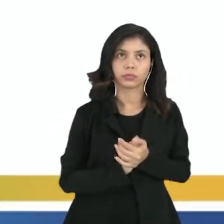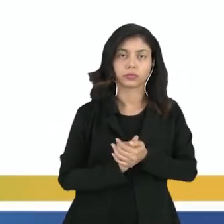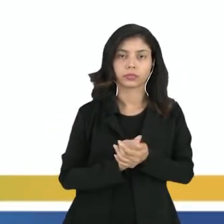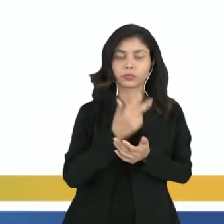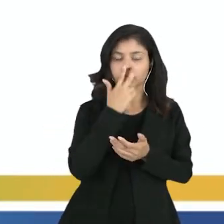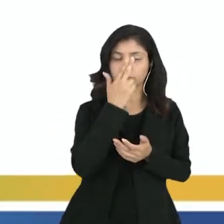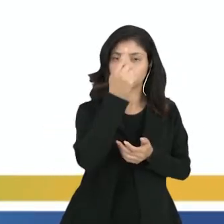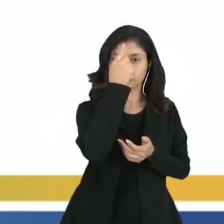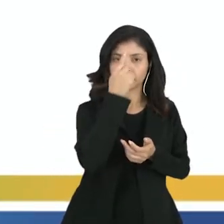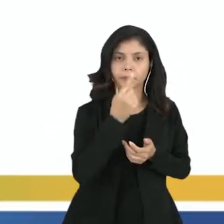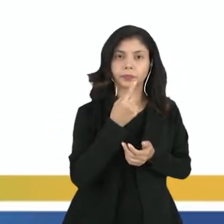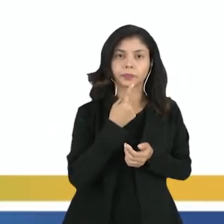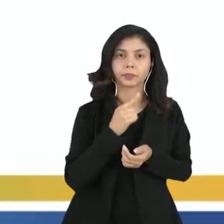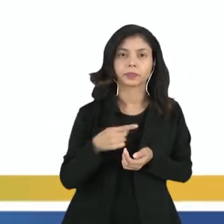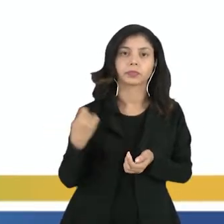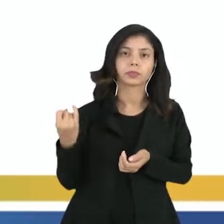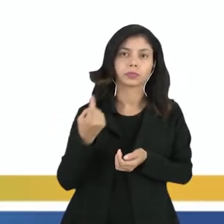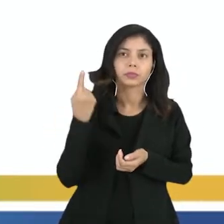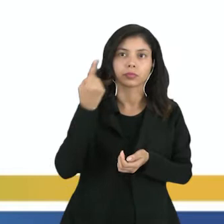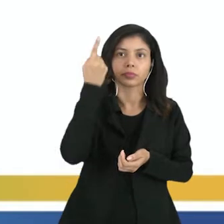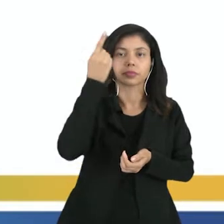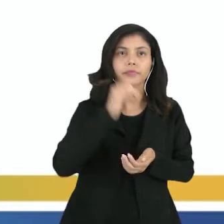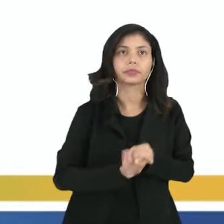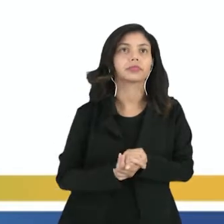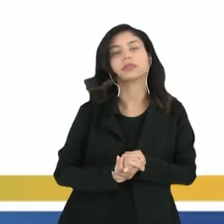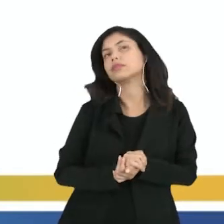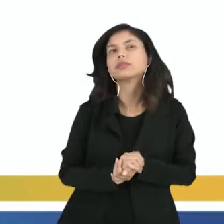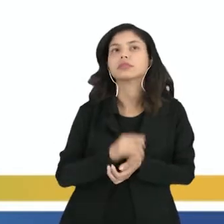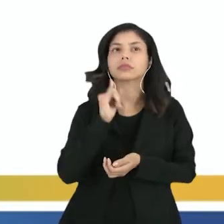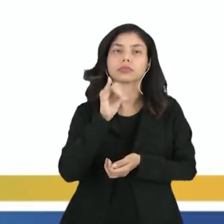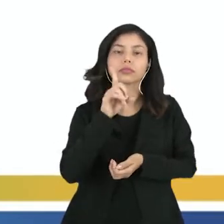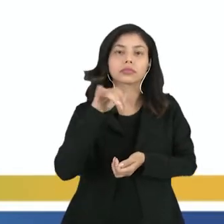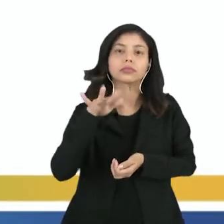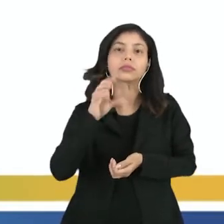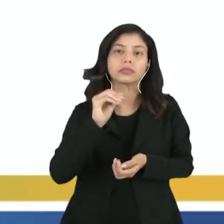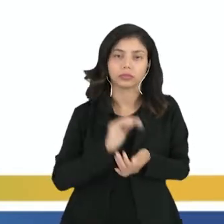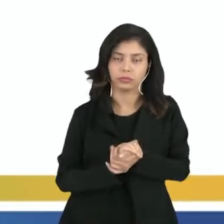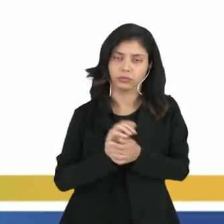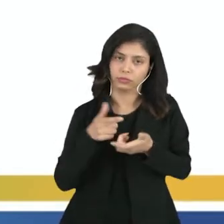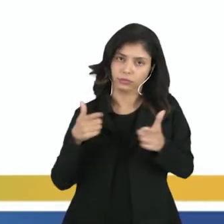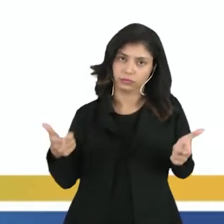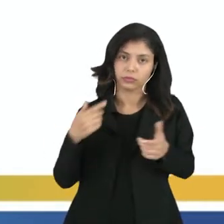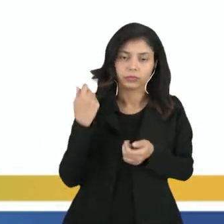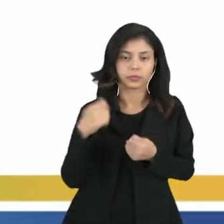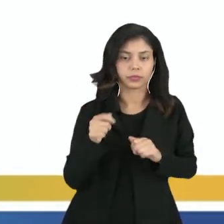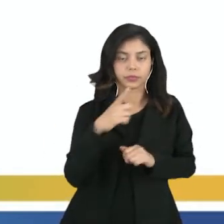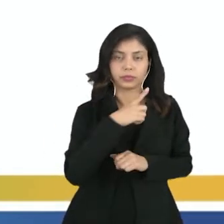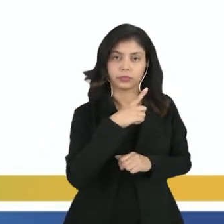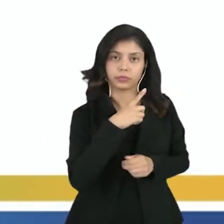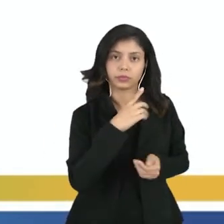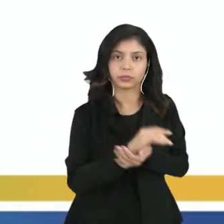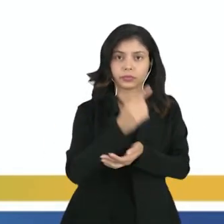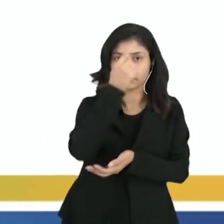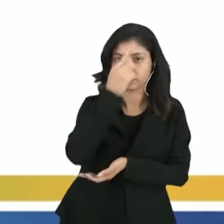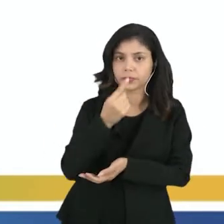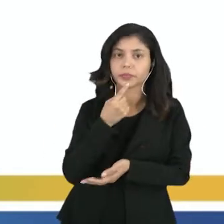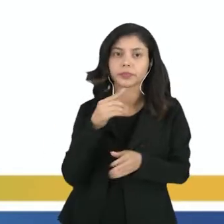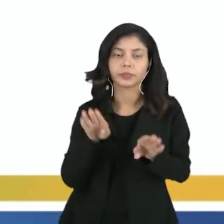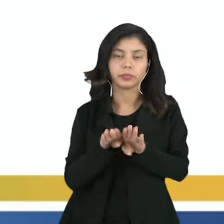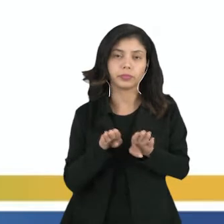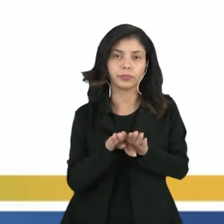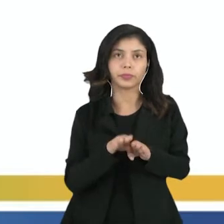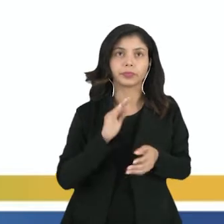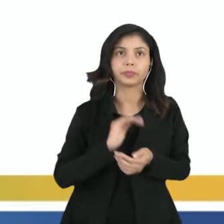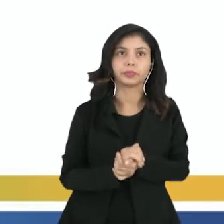para a imagem também aumentam, né? Se os valores do domínio crescem, necessariamente os valores da imagem também